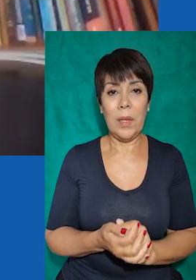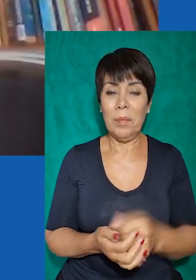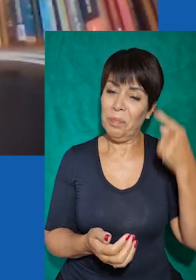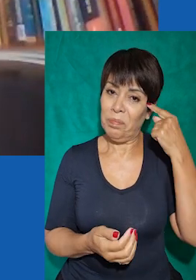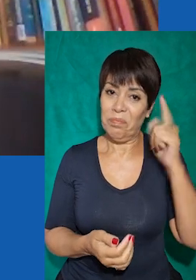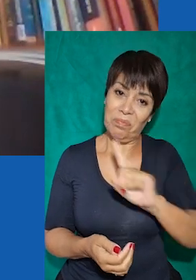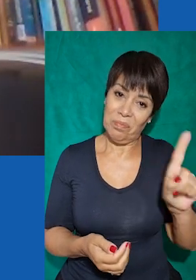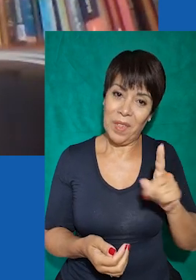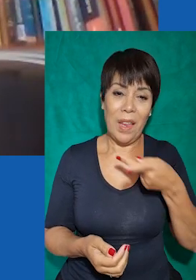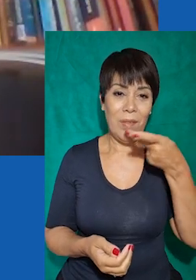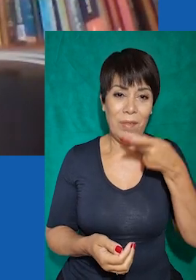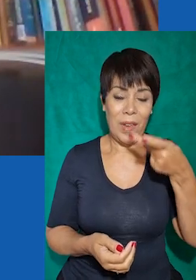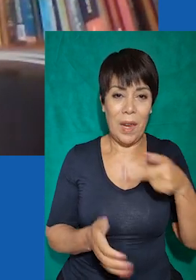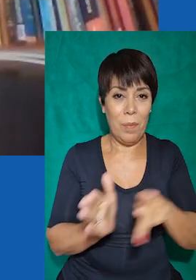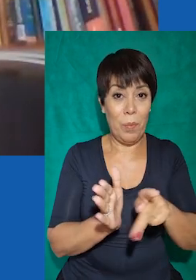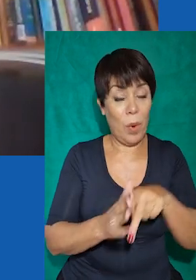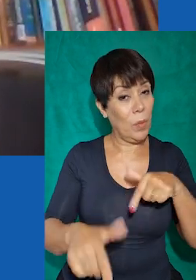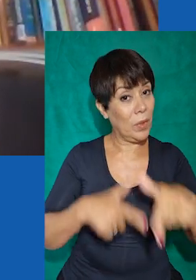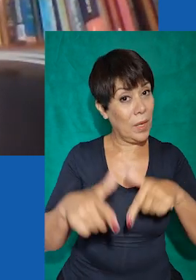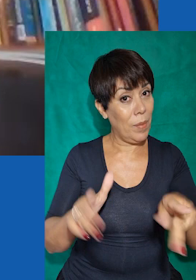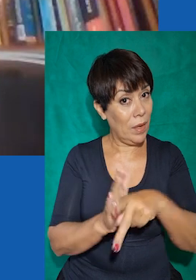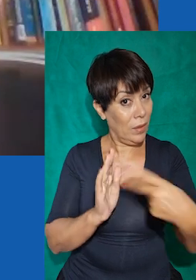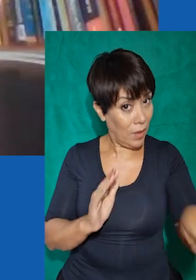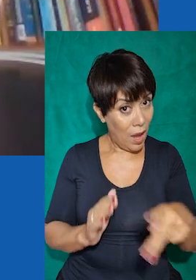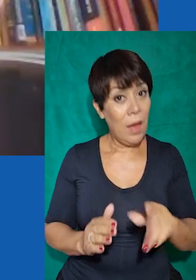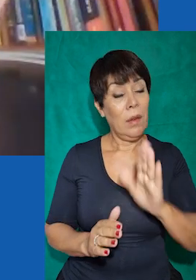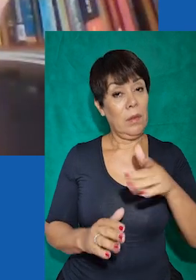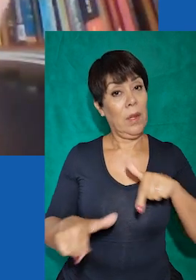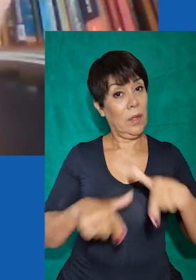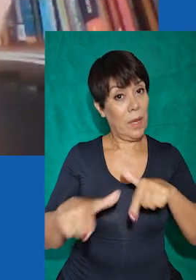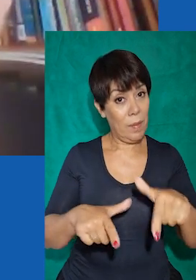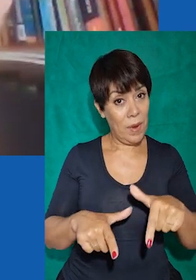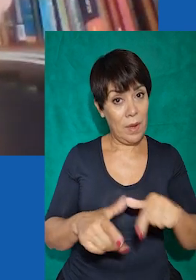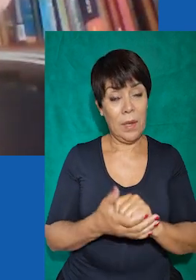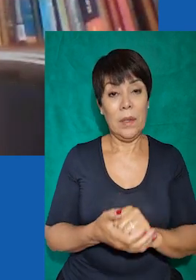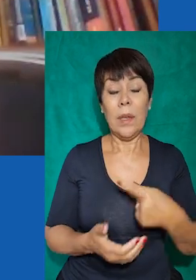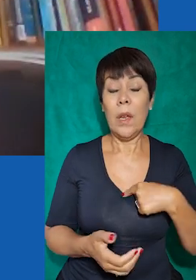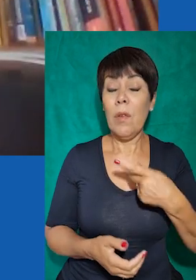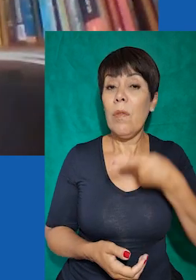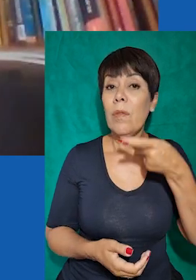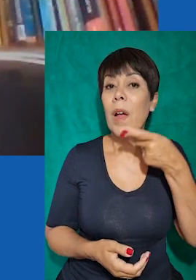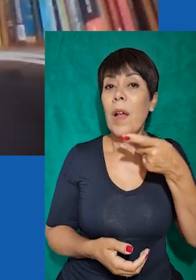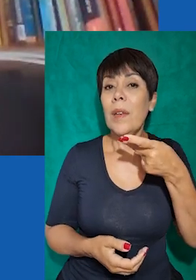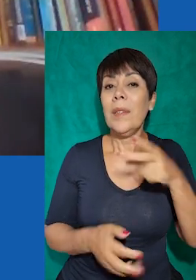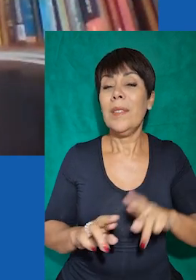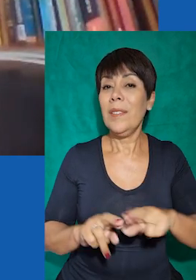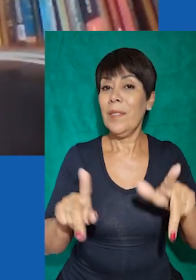falar do seu mandato e de tudo que ela tem feito, eu vou falar ao